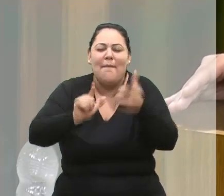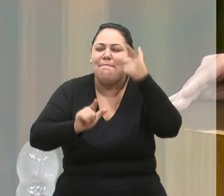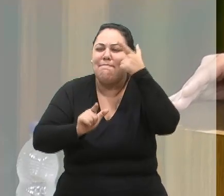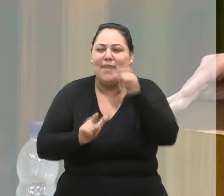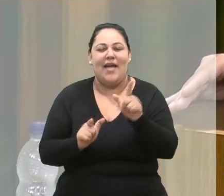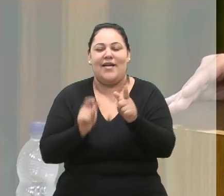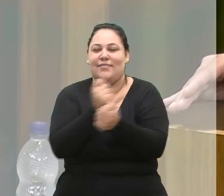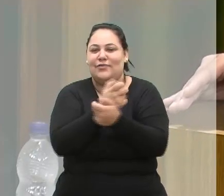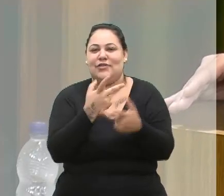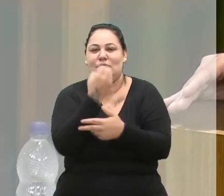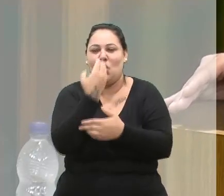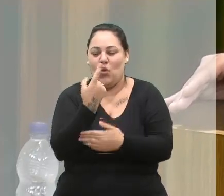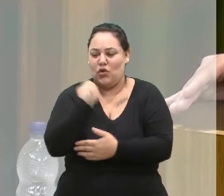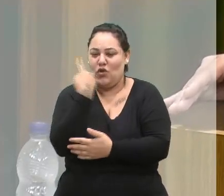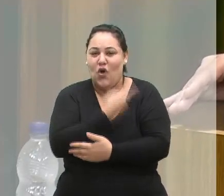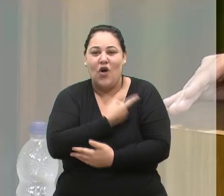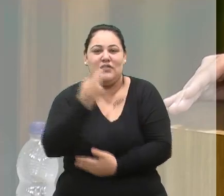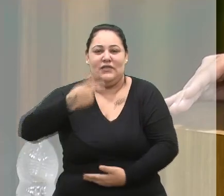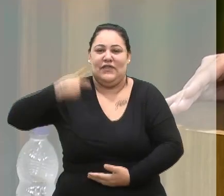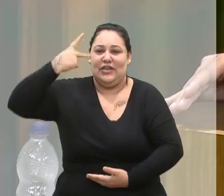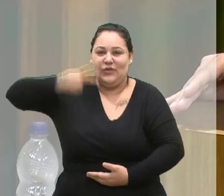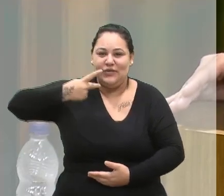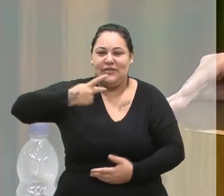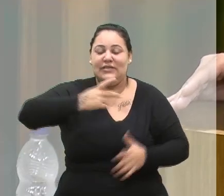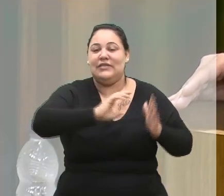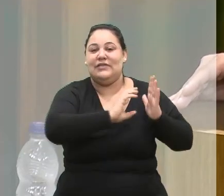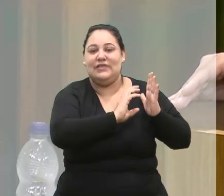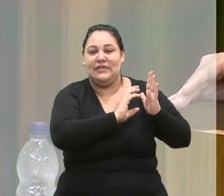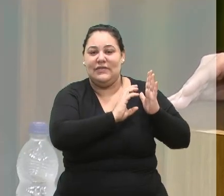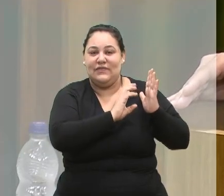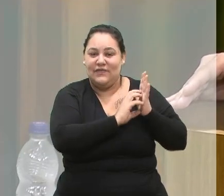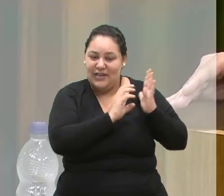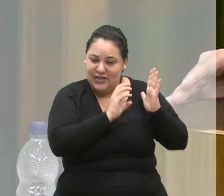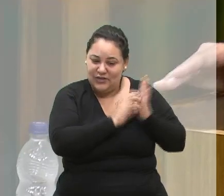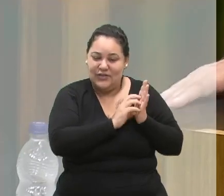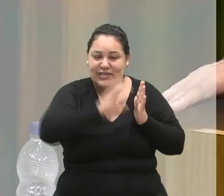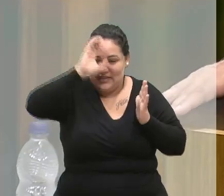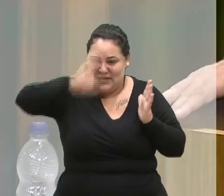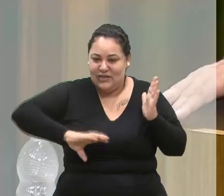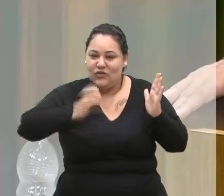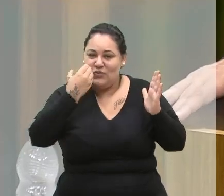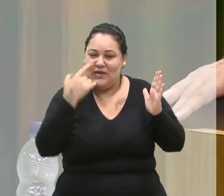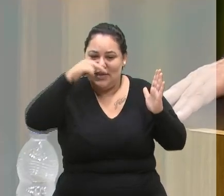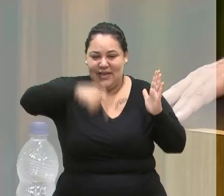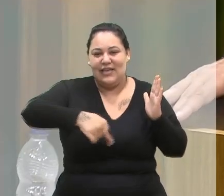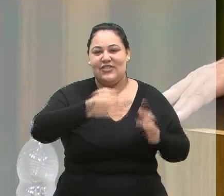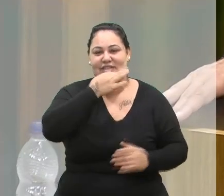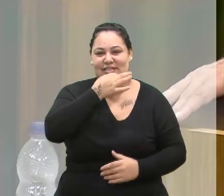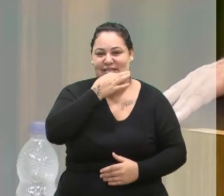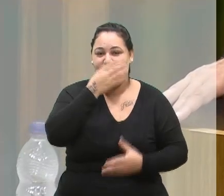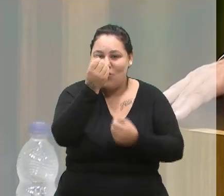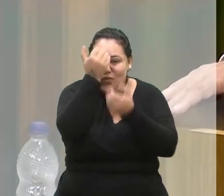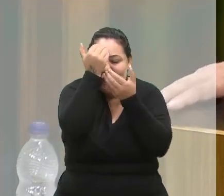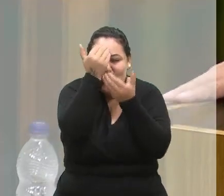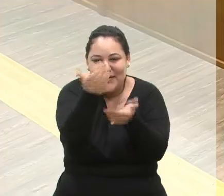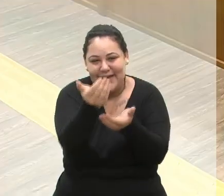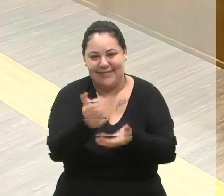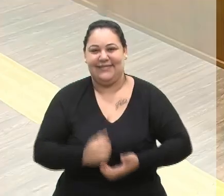nós, vereadores, servidores, cidadãos de bem de Caxias do Sul. Muito obrigado.